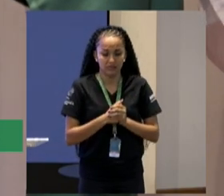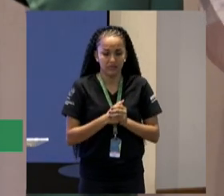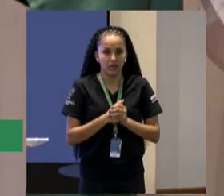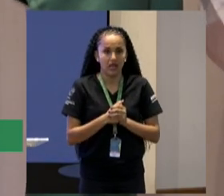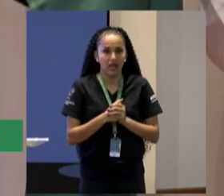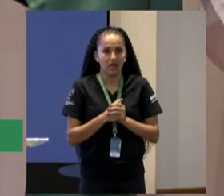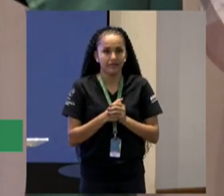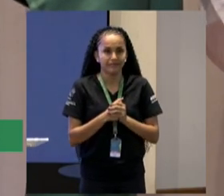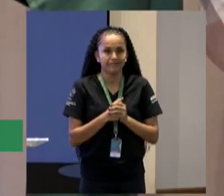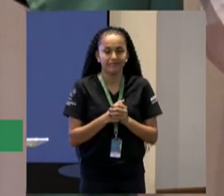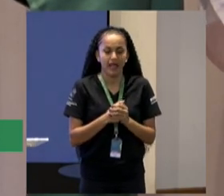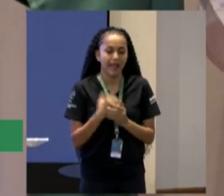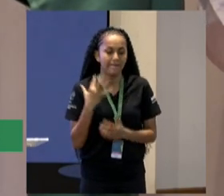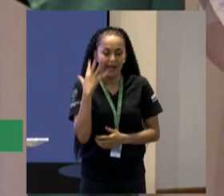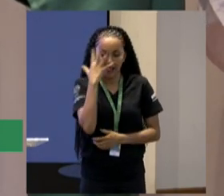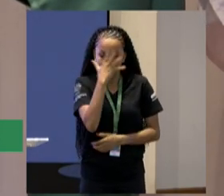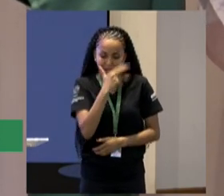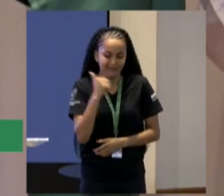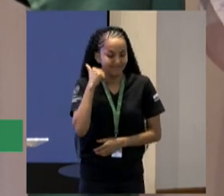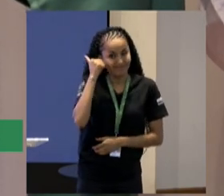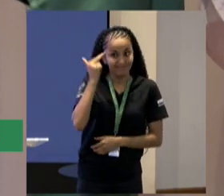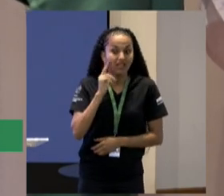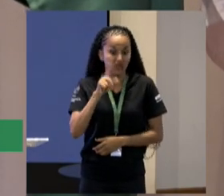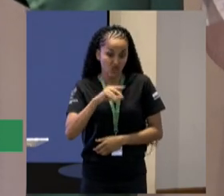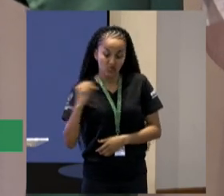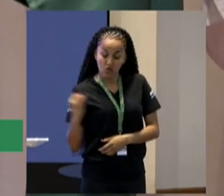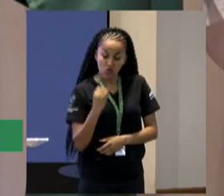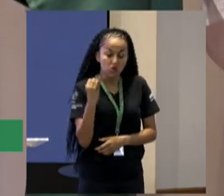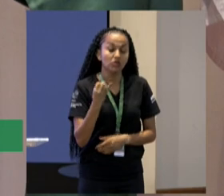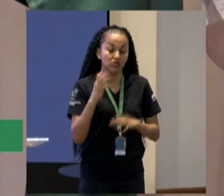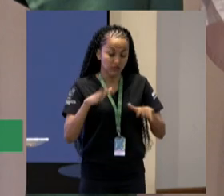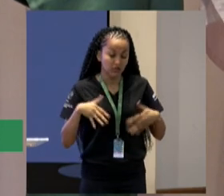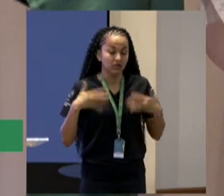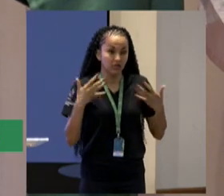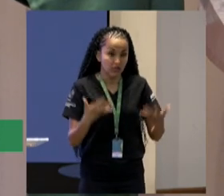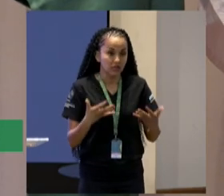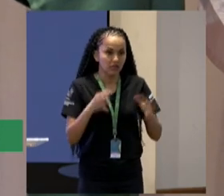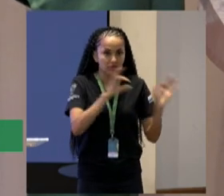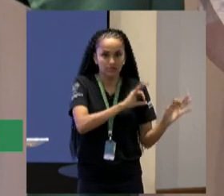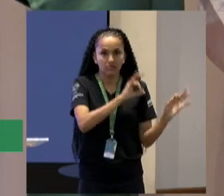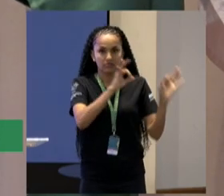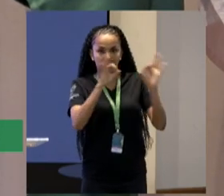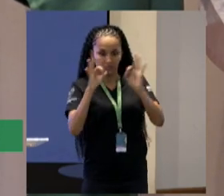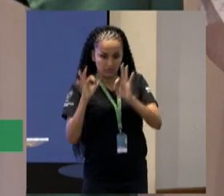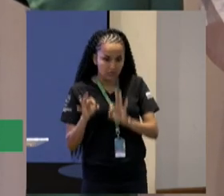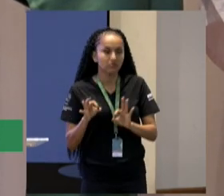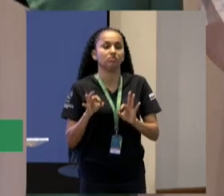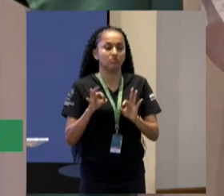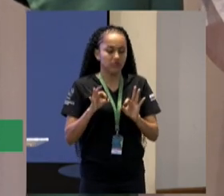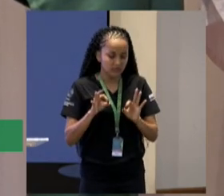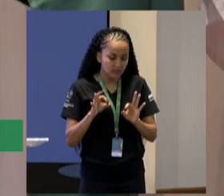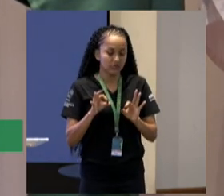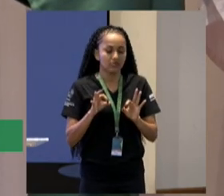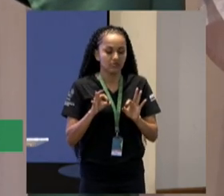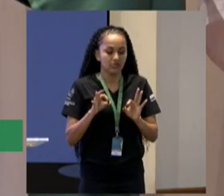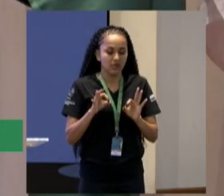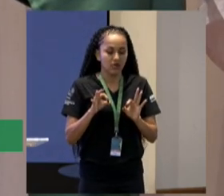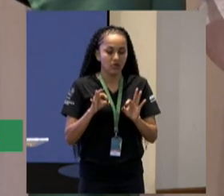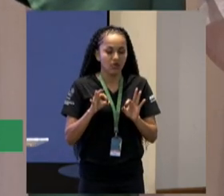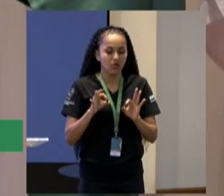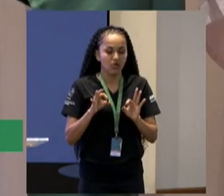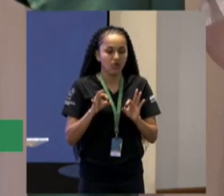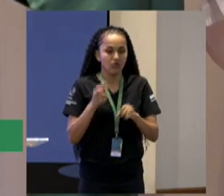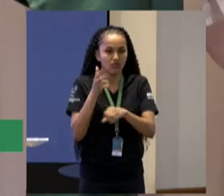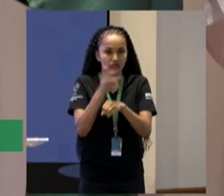a estética, né? A beleza negra, isso foi importante. Aqui eles estão assistindo um